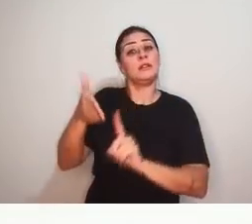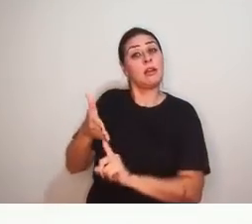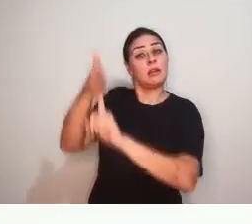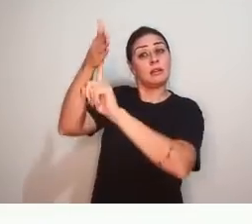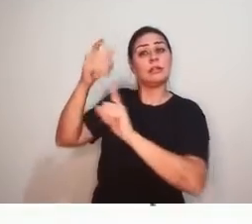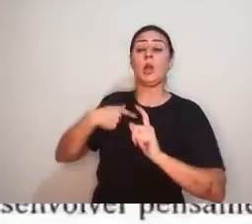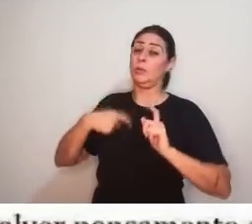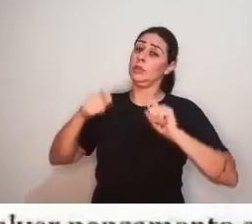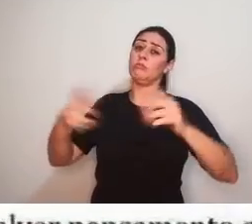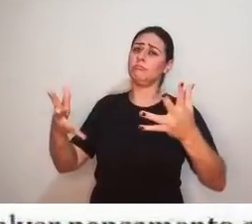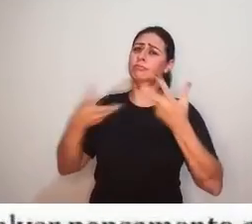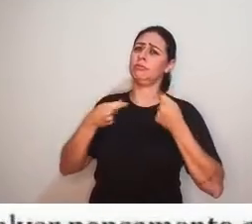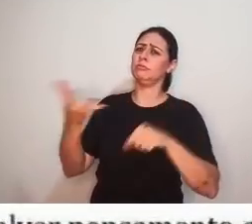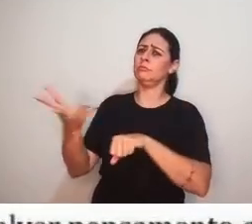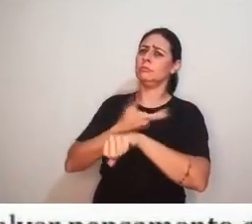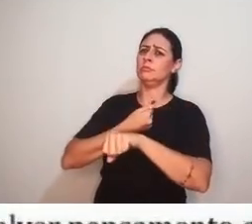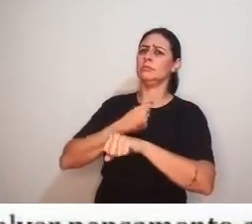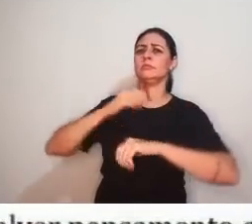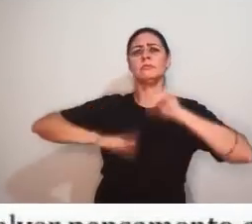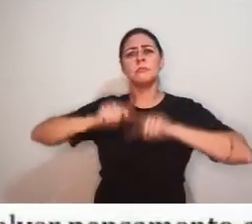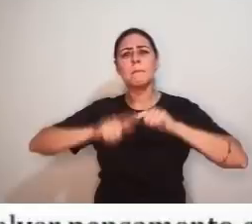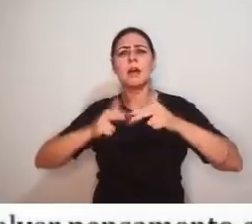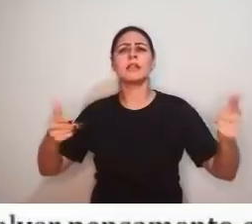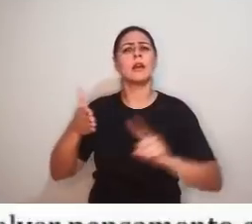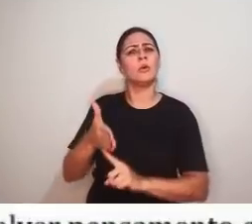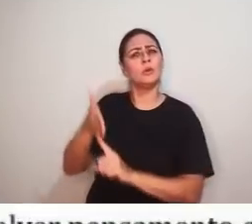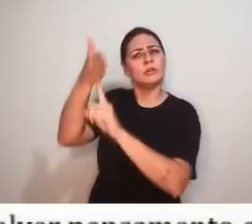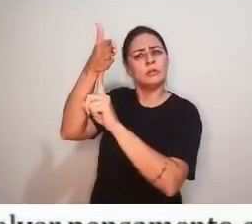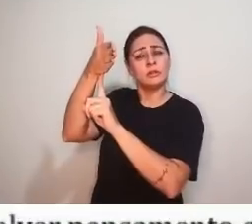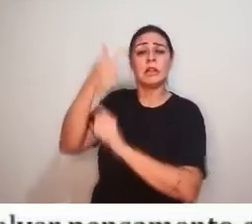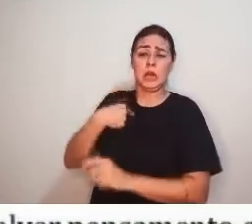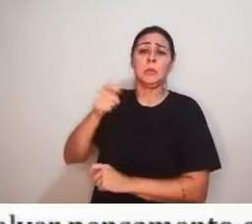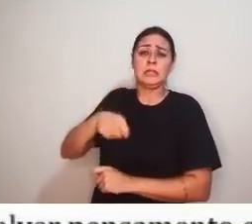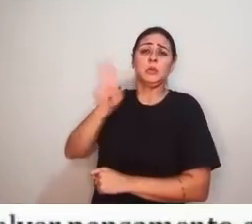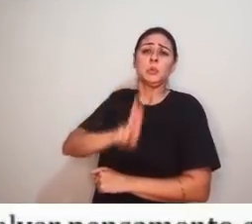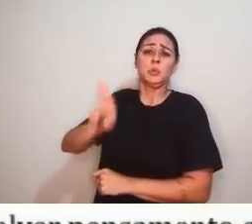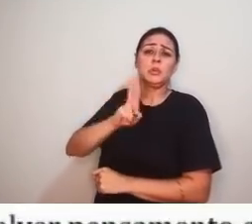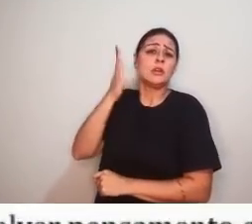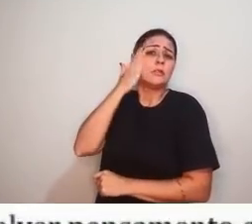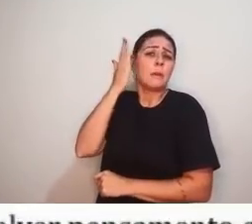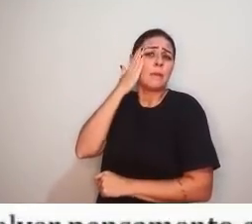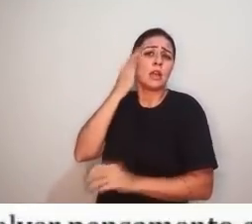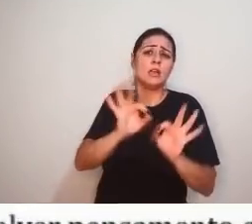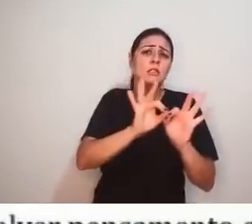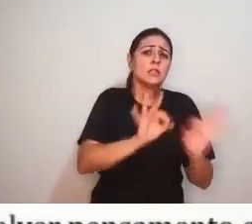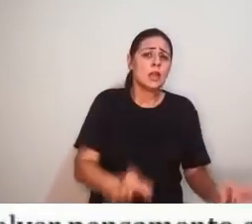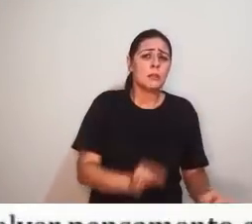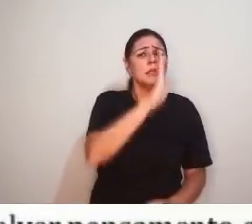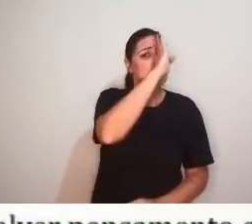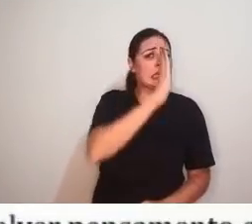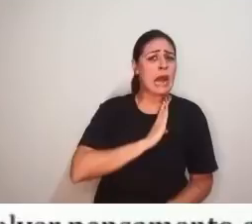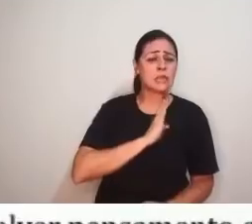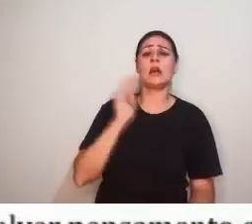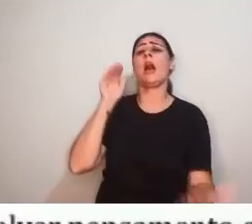viés tecnológico, eu tenho que ser proficiente em tecnologias, ferramentas digitais. Eu tenho que aplicar essas ferramentas digitais, desde